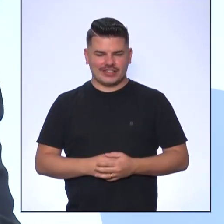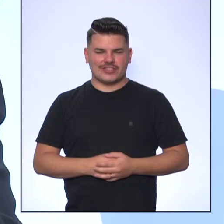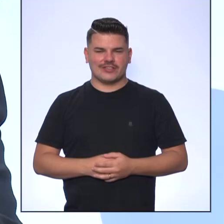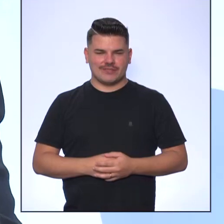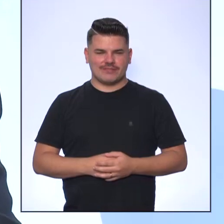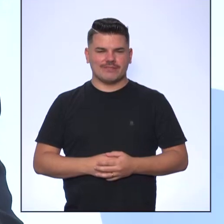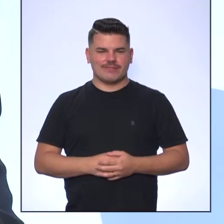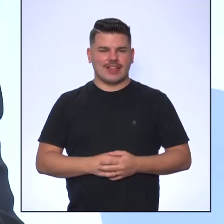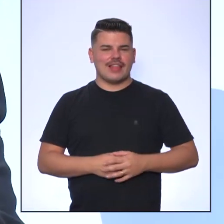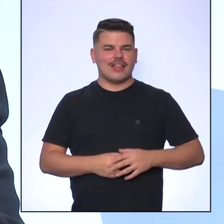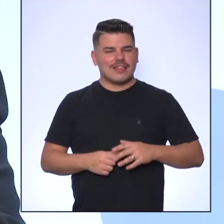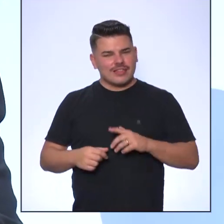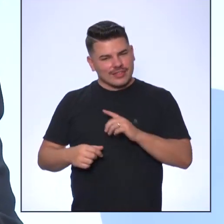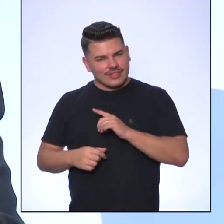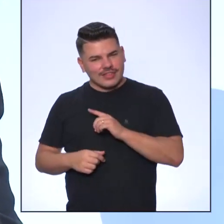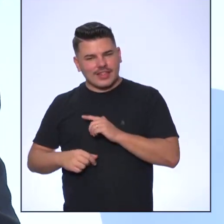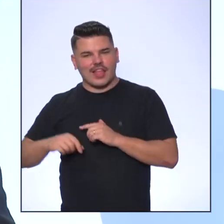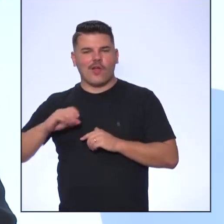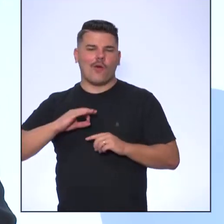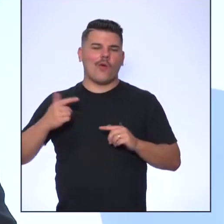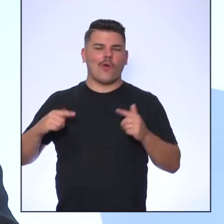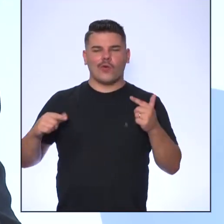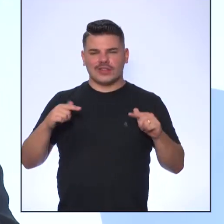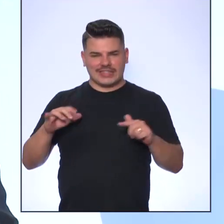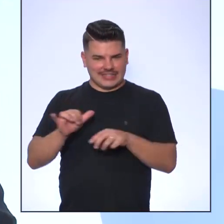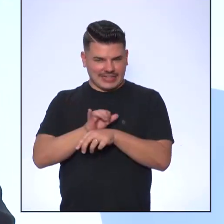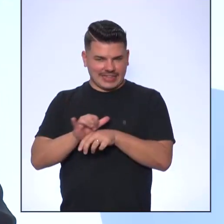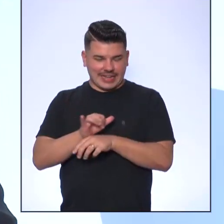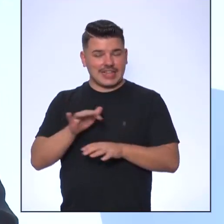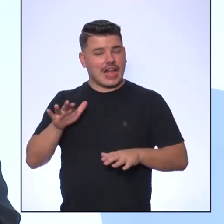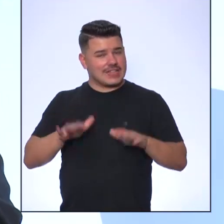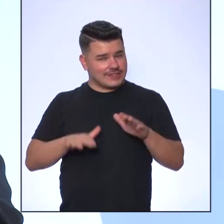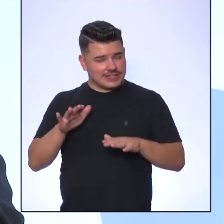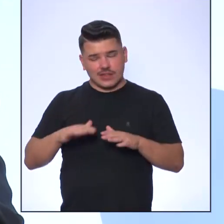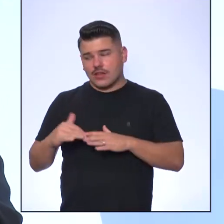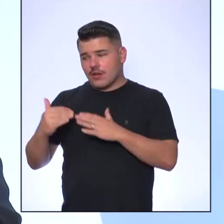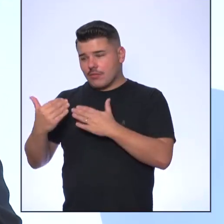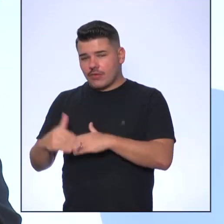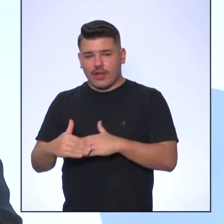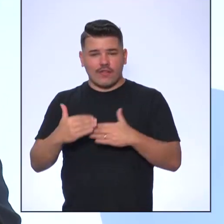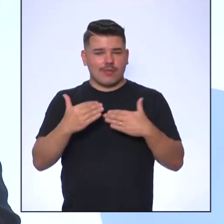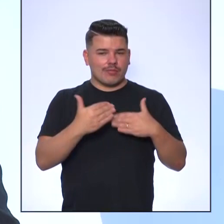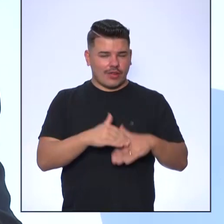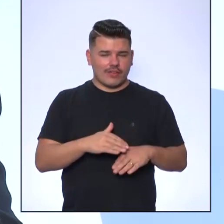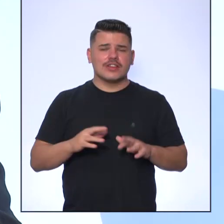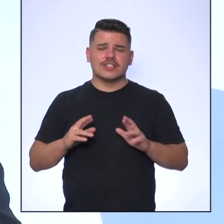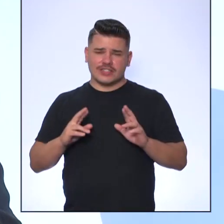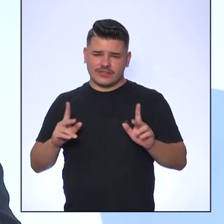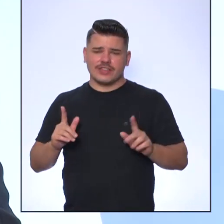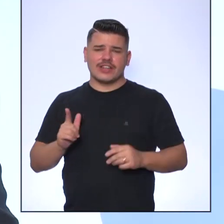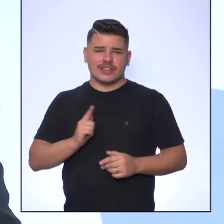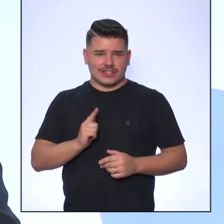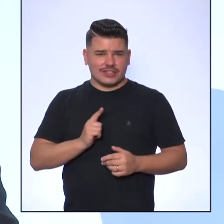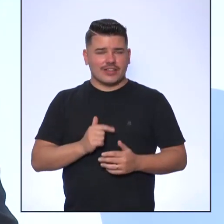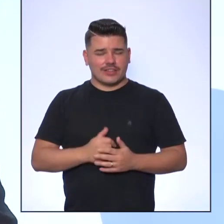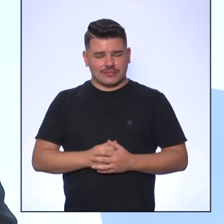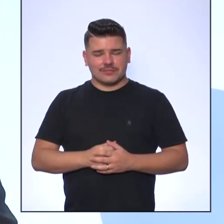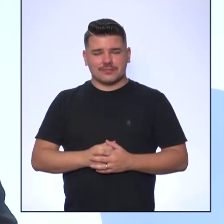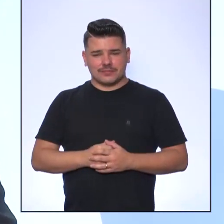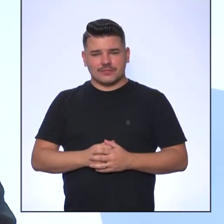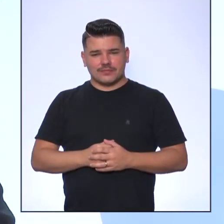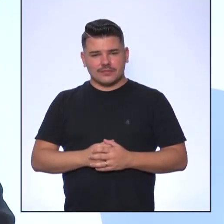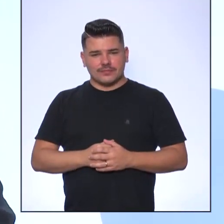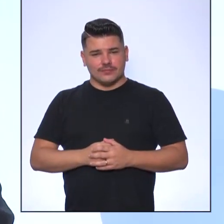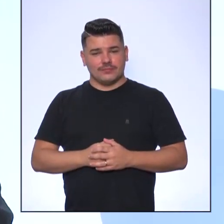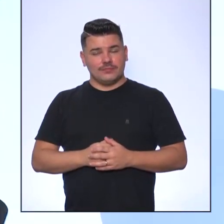formato ali interno e tudo mais. Mas mesmo em dias diferentes, com provas diferentes, hoje tem, com a teoria de resposta ao item, a possibilidade de